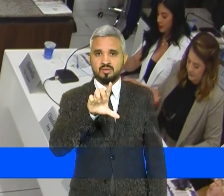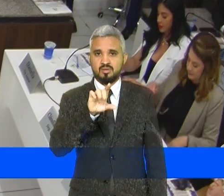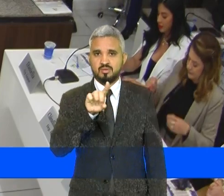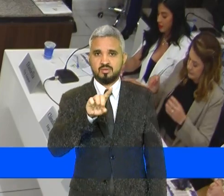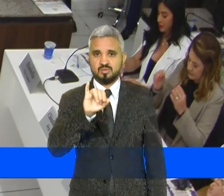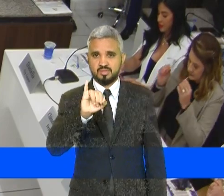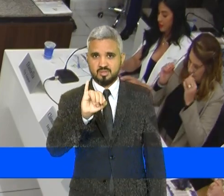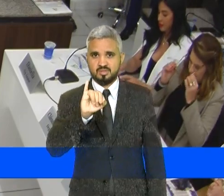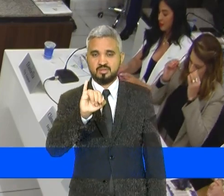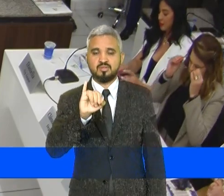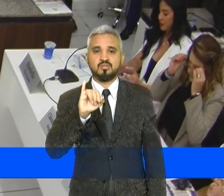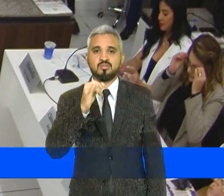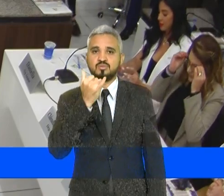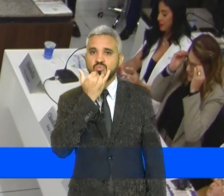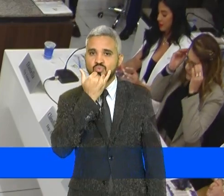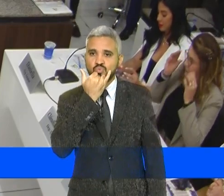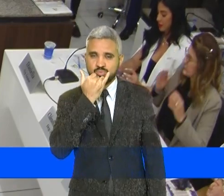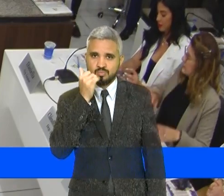Irmã Neuzi.